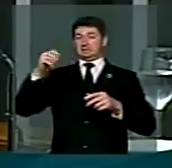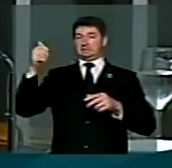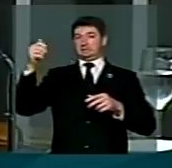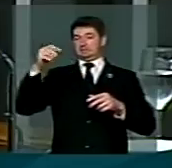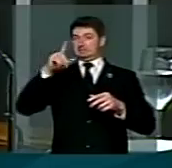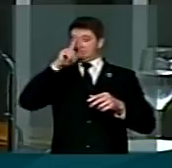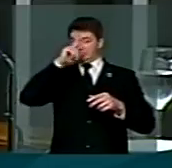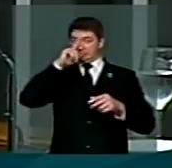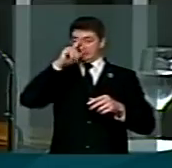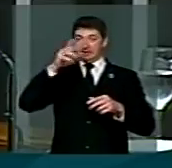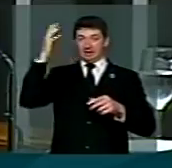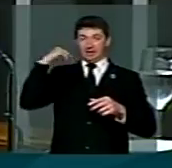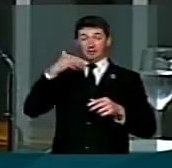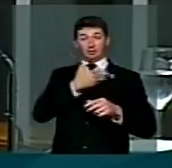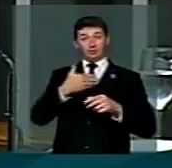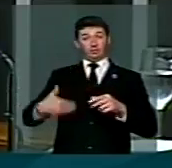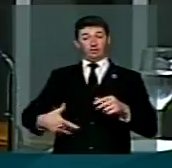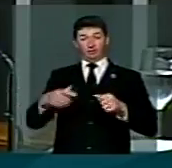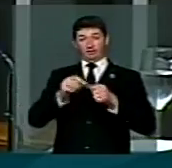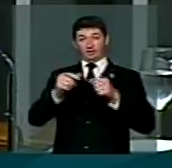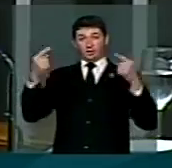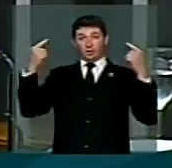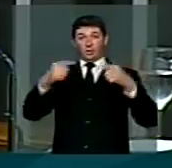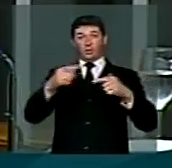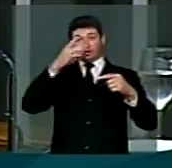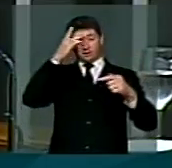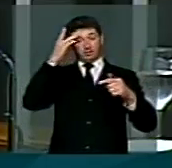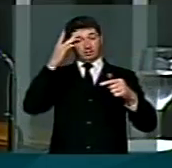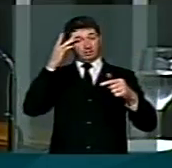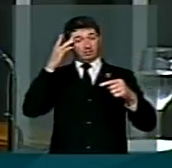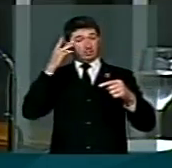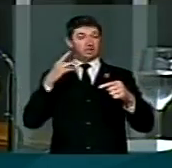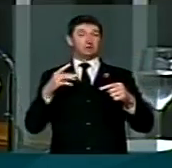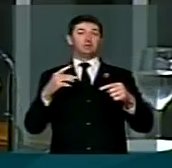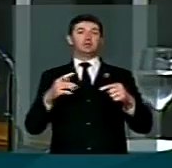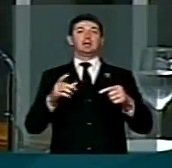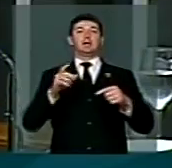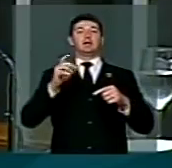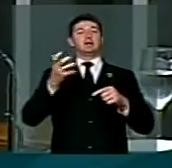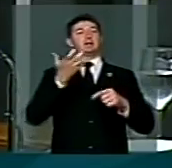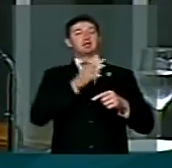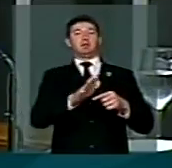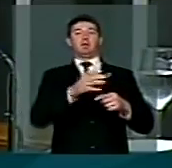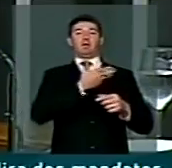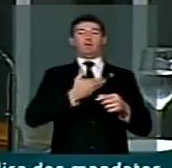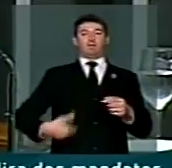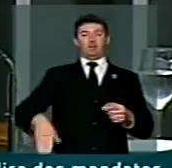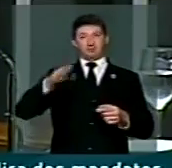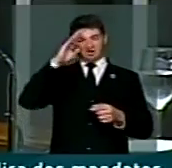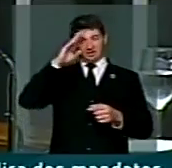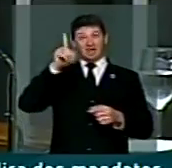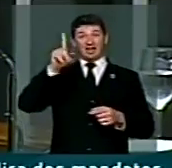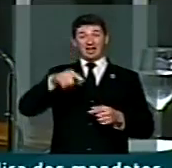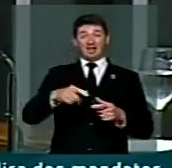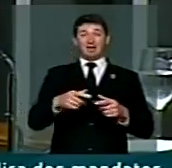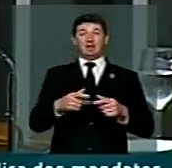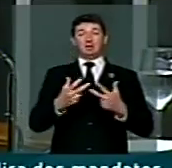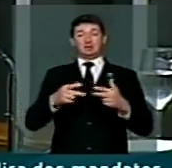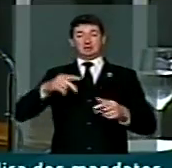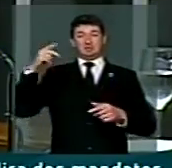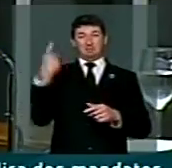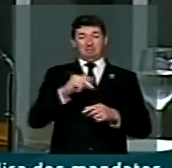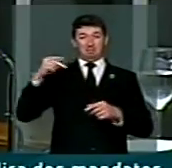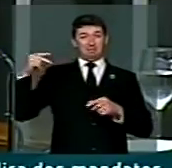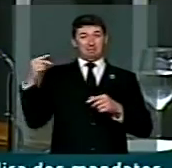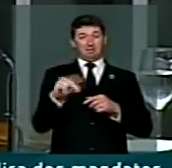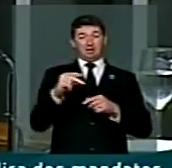do Estado contra opositores do regime, em bárbaras sessões de